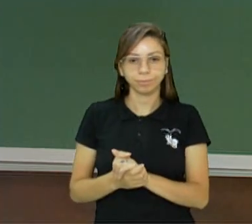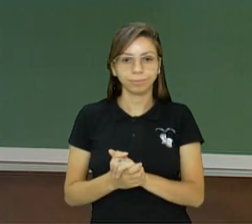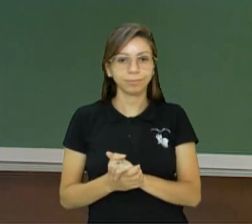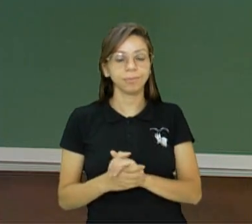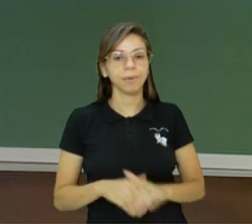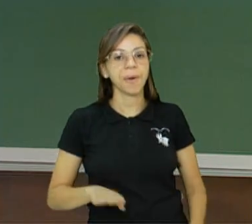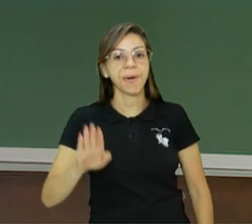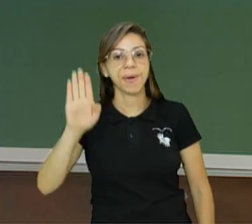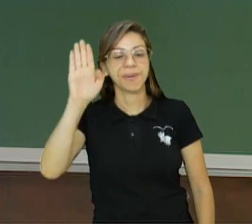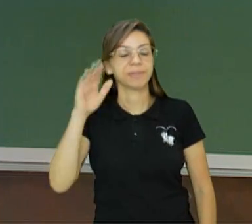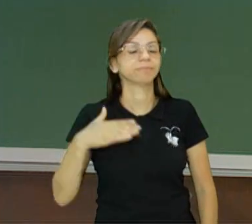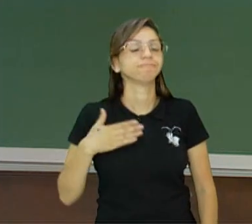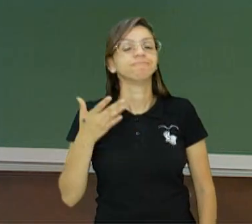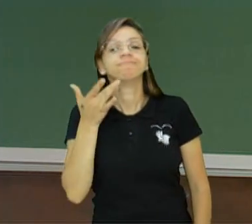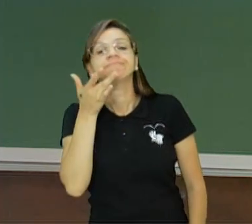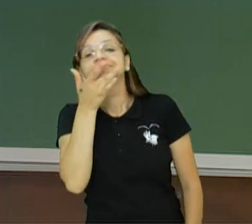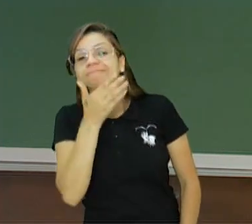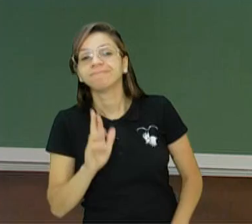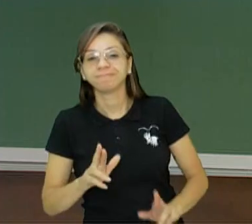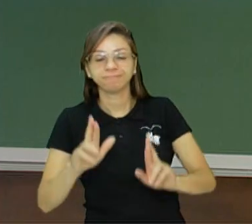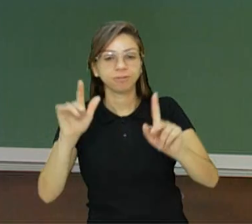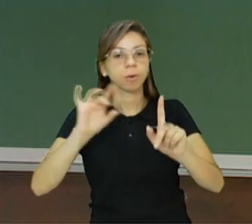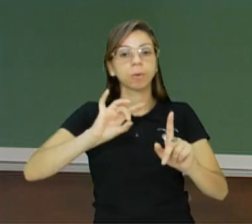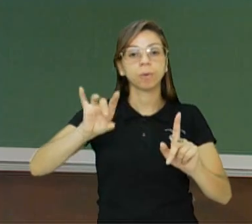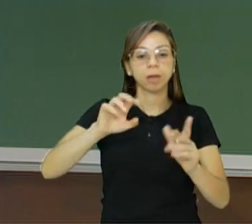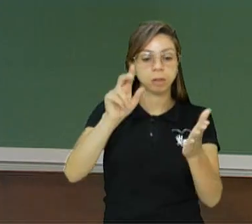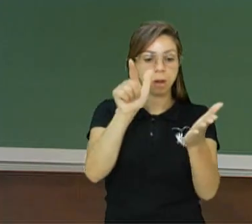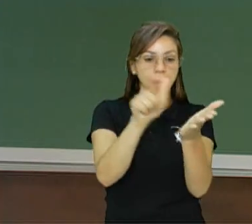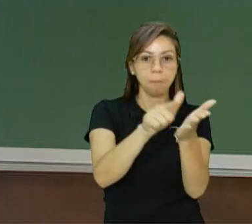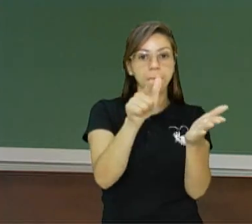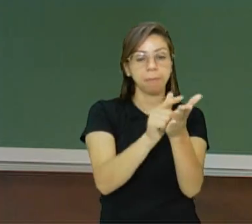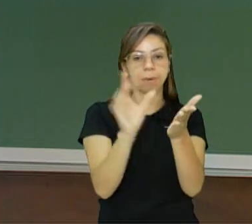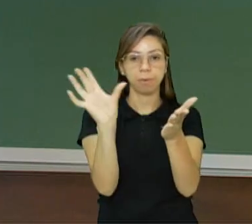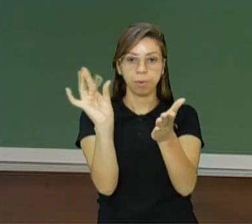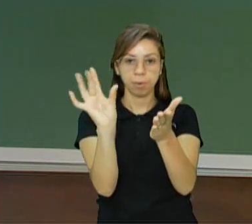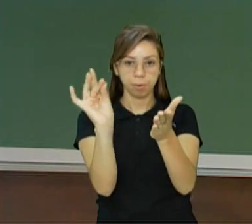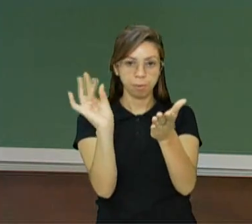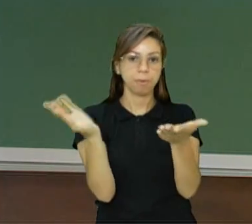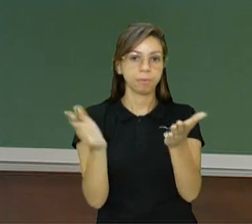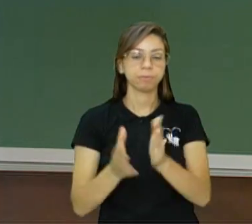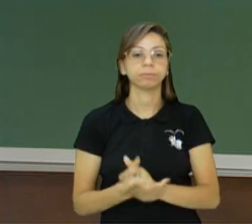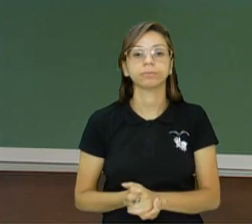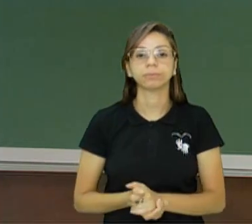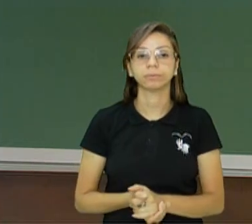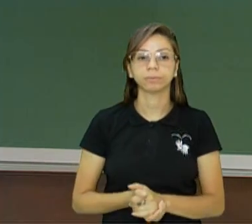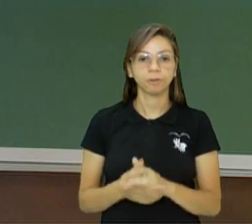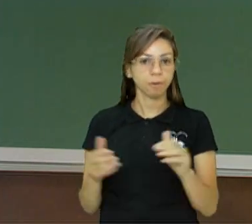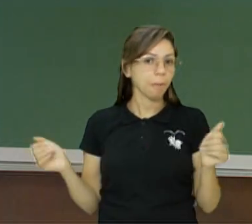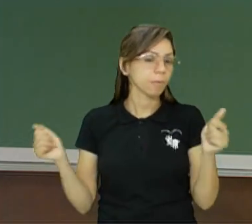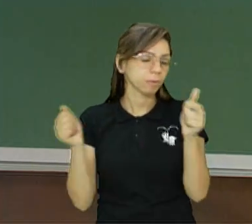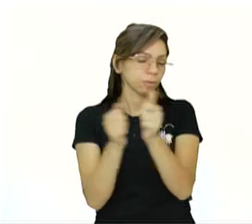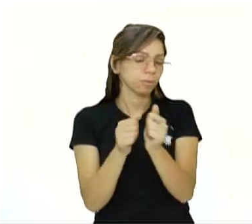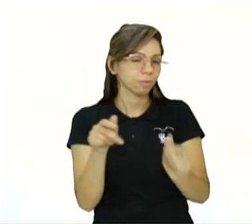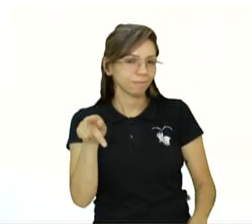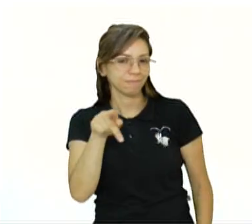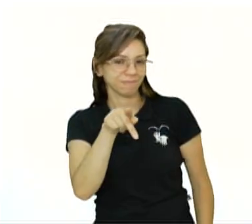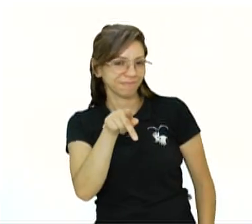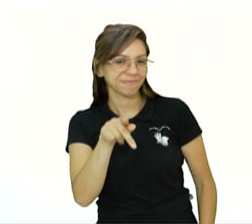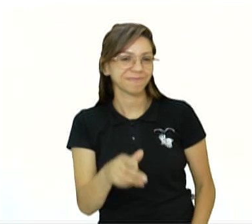vocês uma forma gostosa, uma forma diferente, não só papel e cola, né? Então, vamos juntos com a prof,